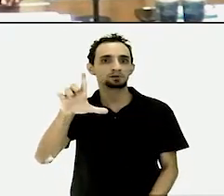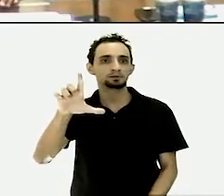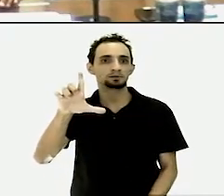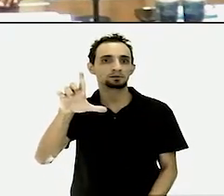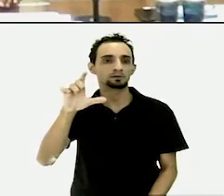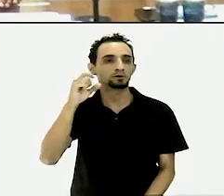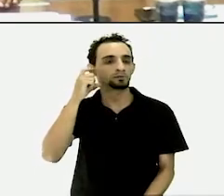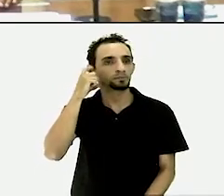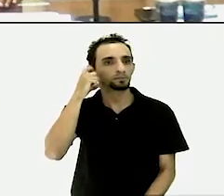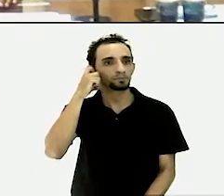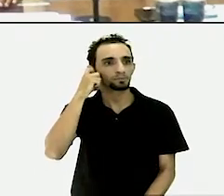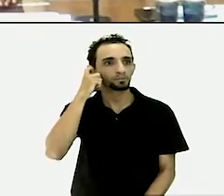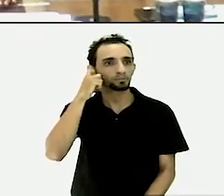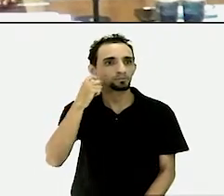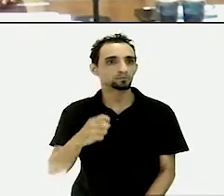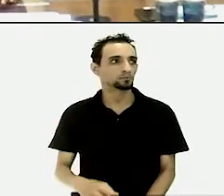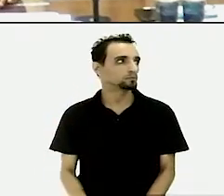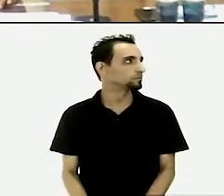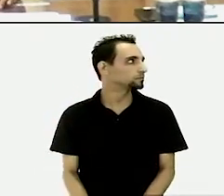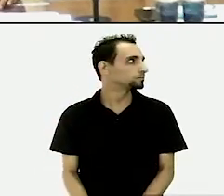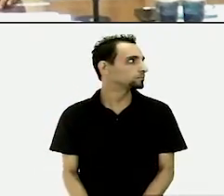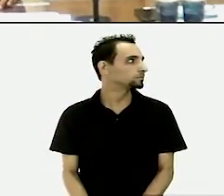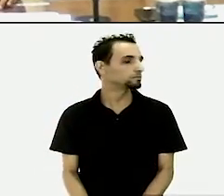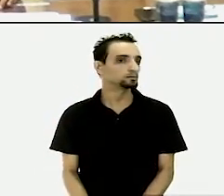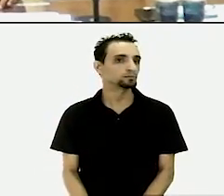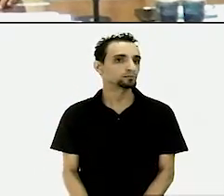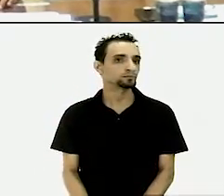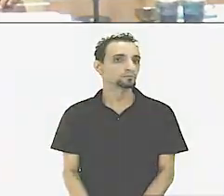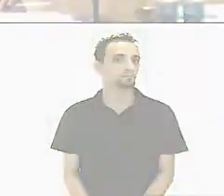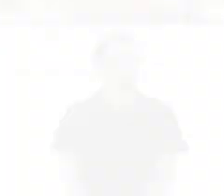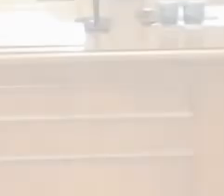2021, Helder Fabiano Camilo.